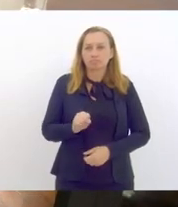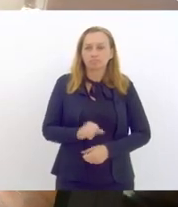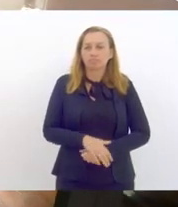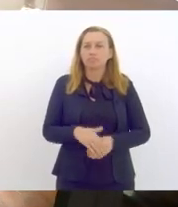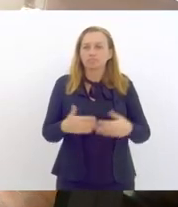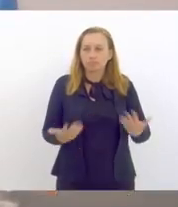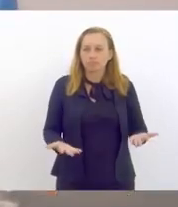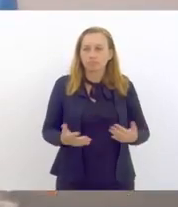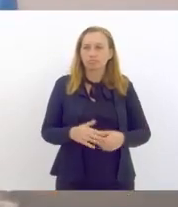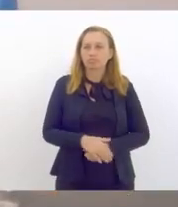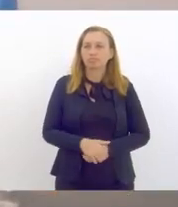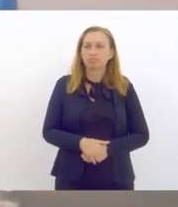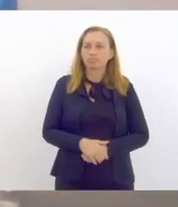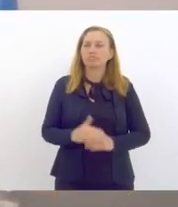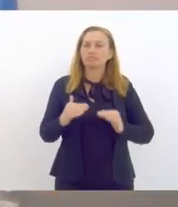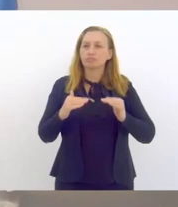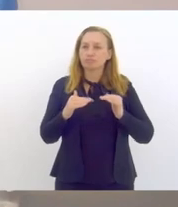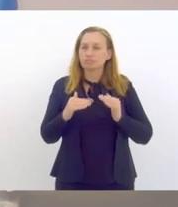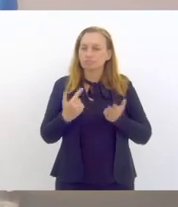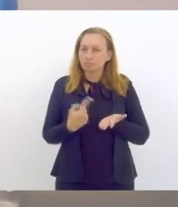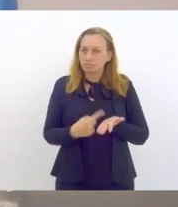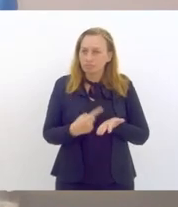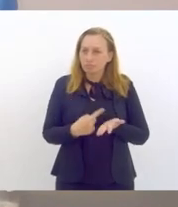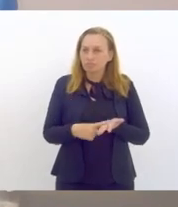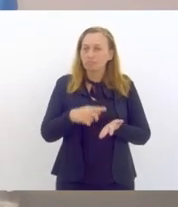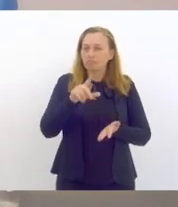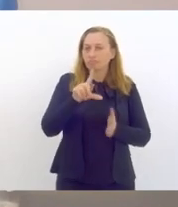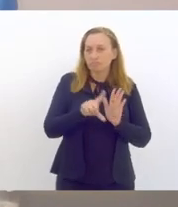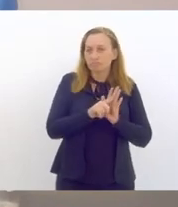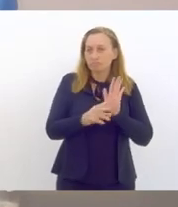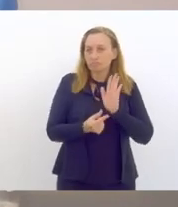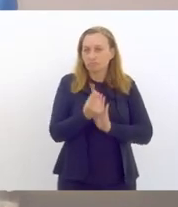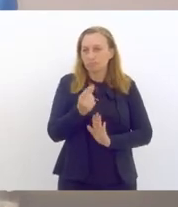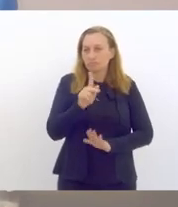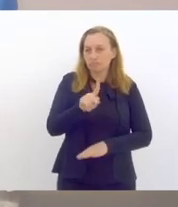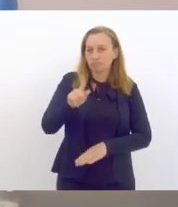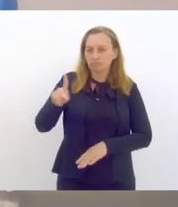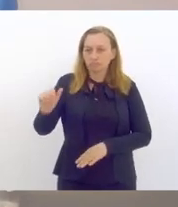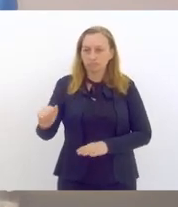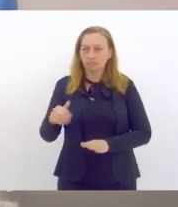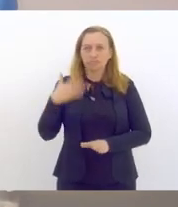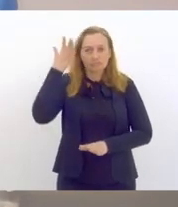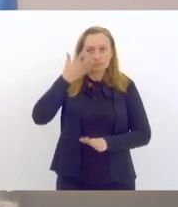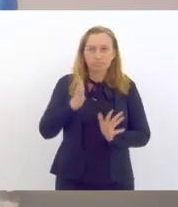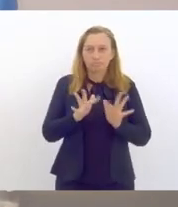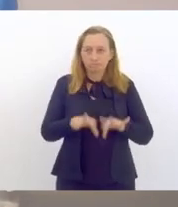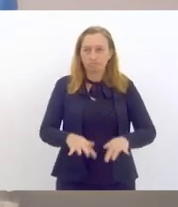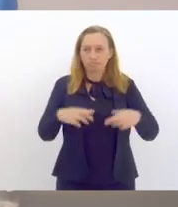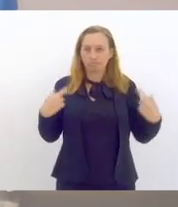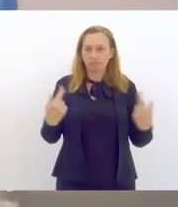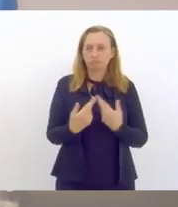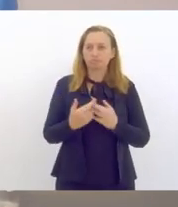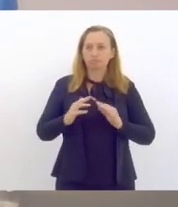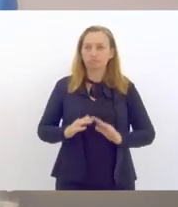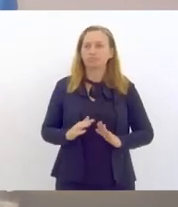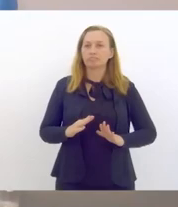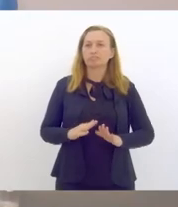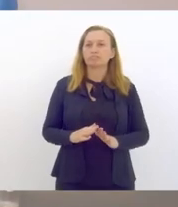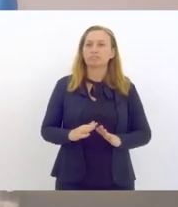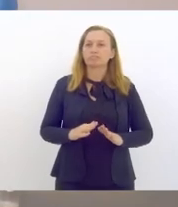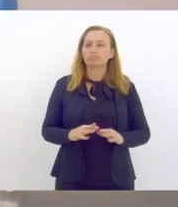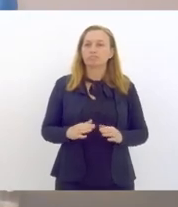então acordado loppa e a mensagem está encerrada a reunião do colégio Diniz